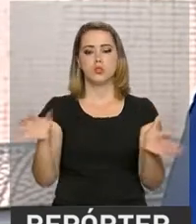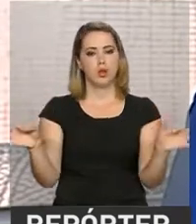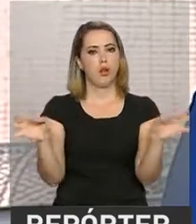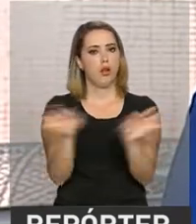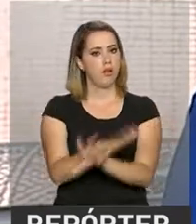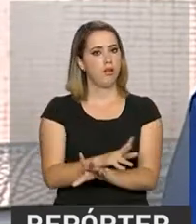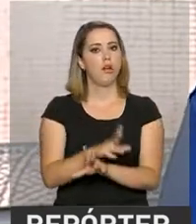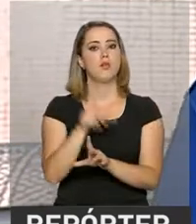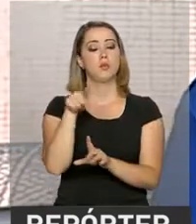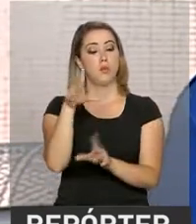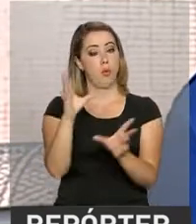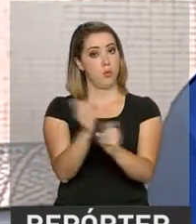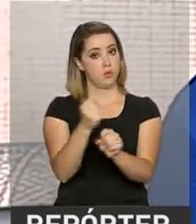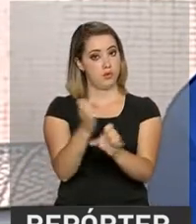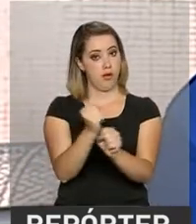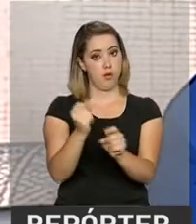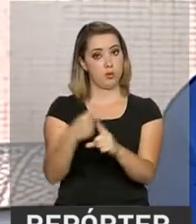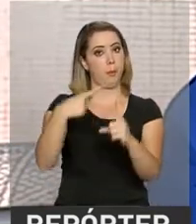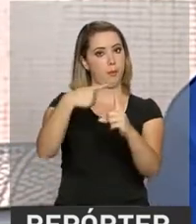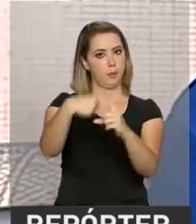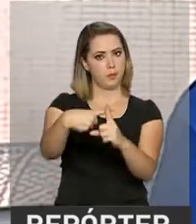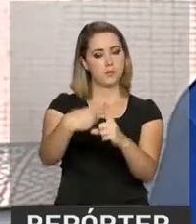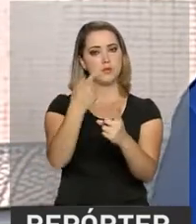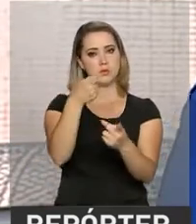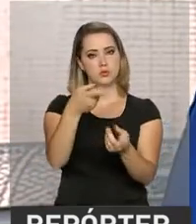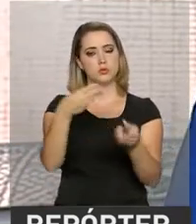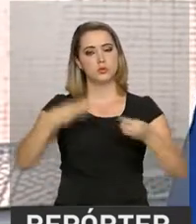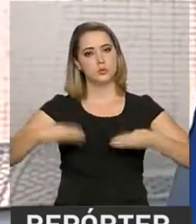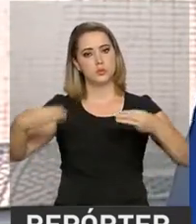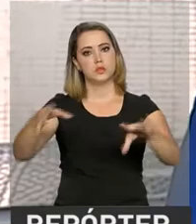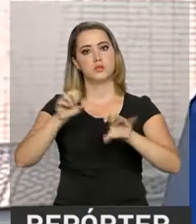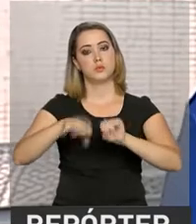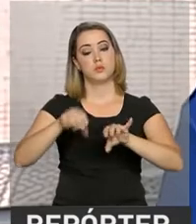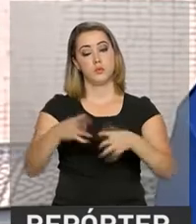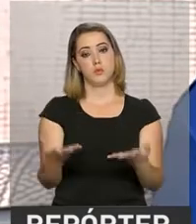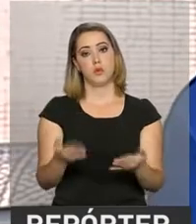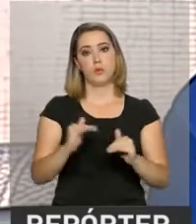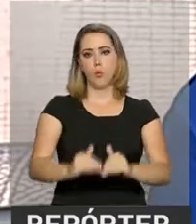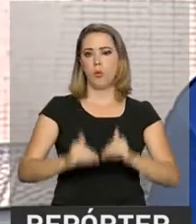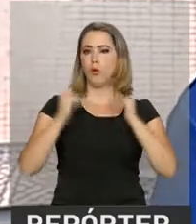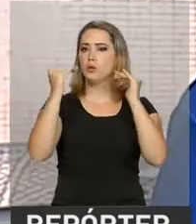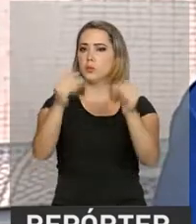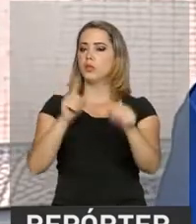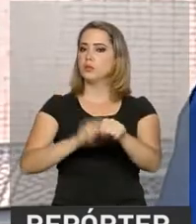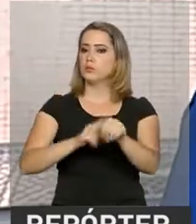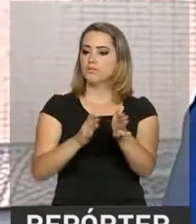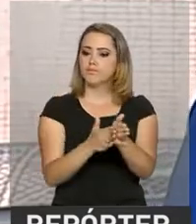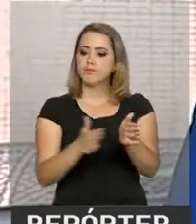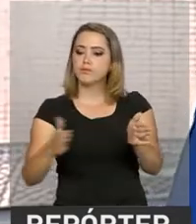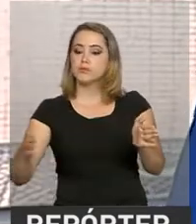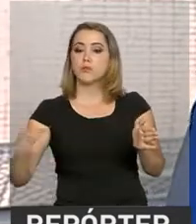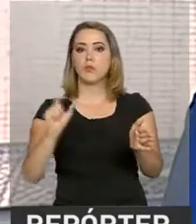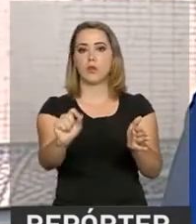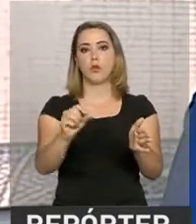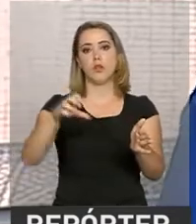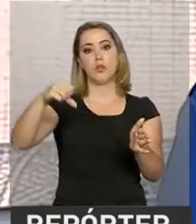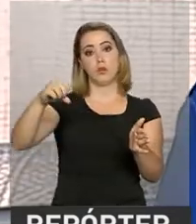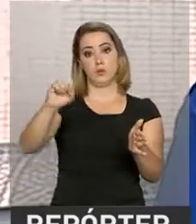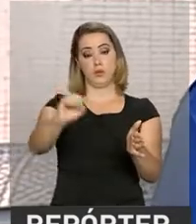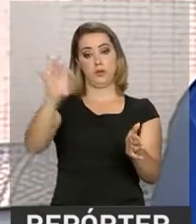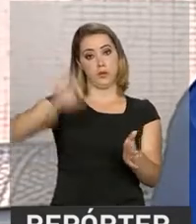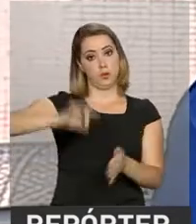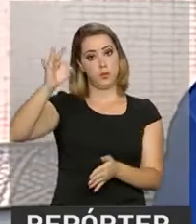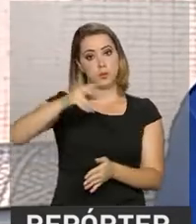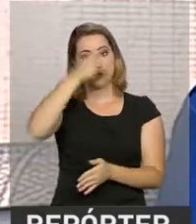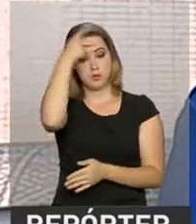ano com saldo positivo, segundo o Ministério da Educação. Com o aumento nos prazos para a renovação dos financiamentos,